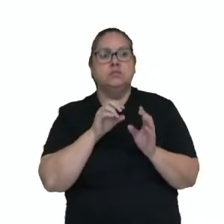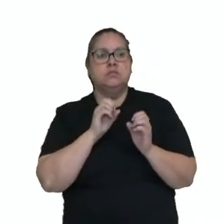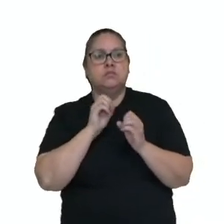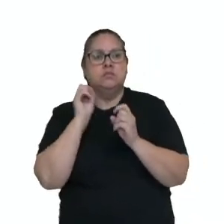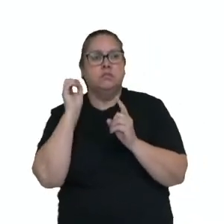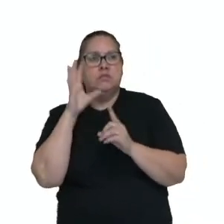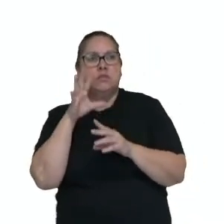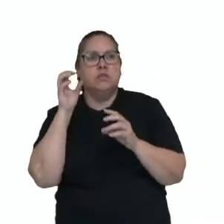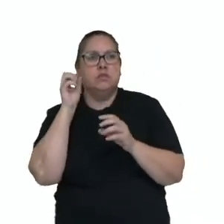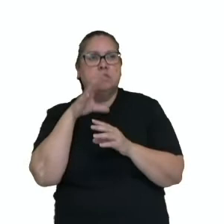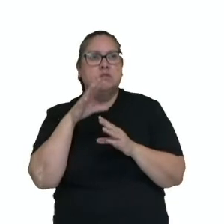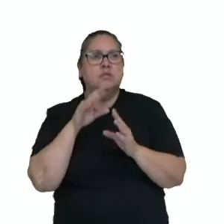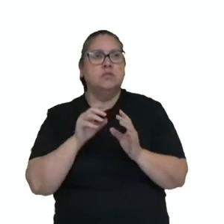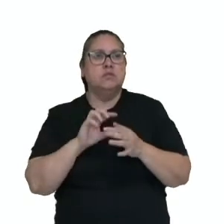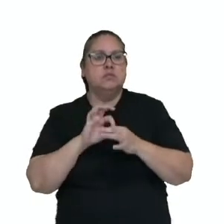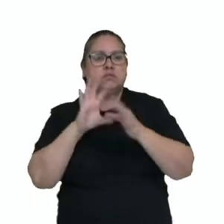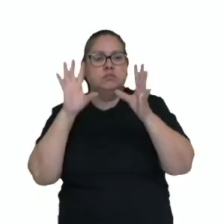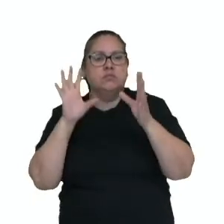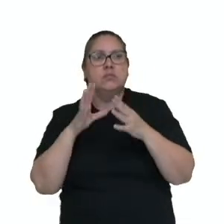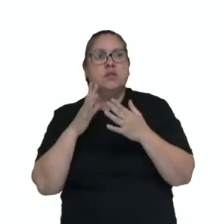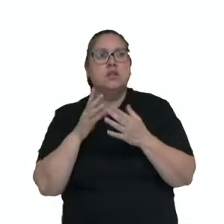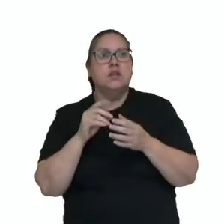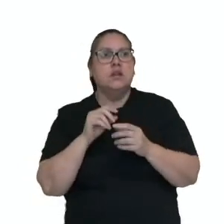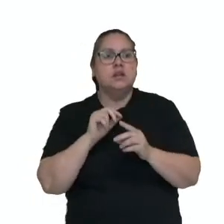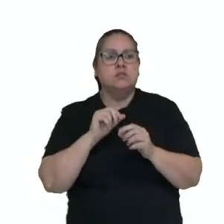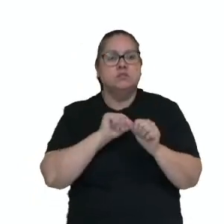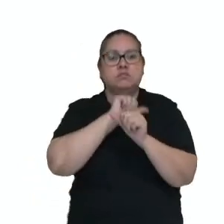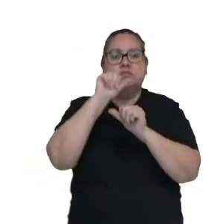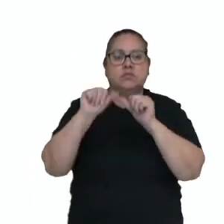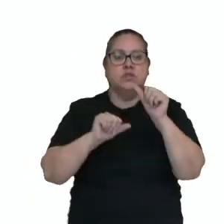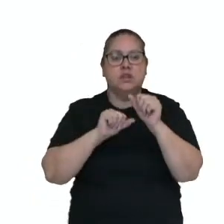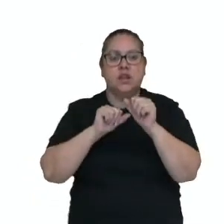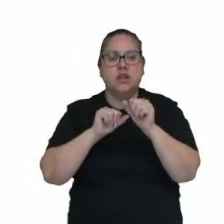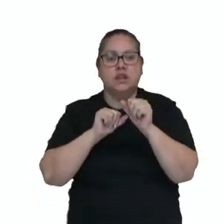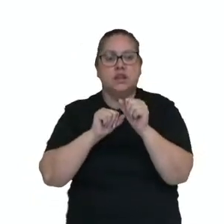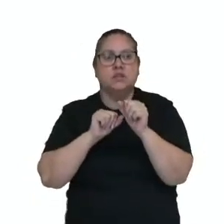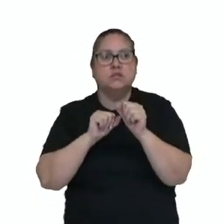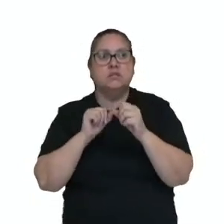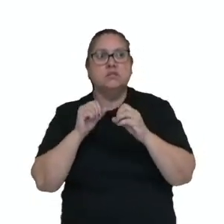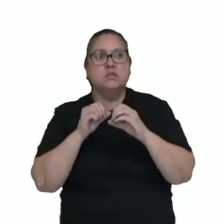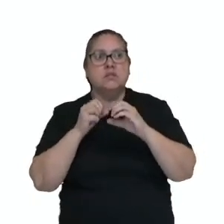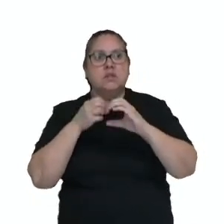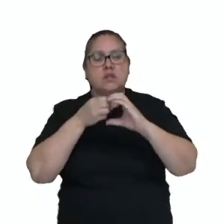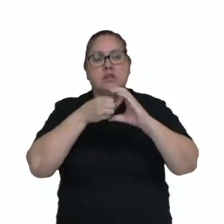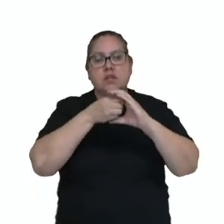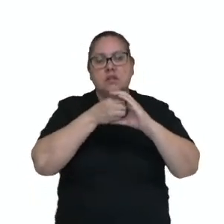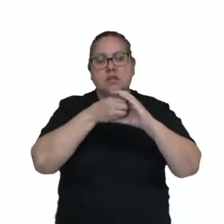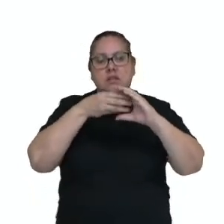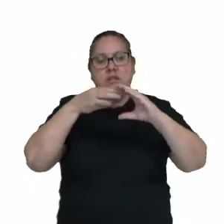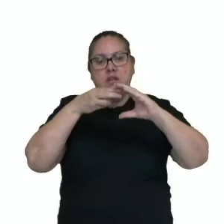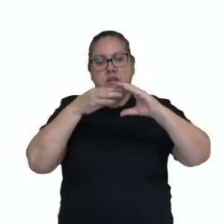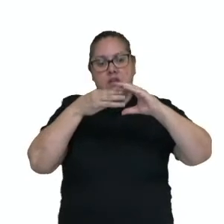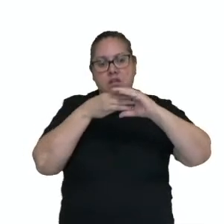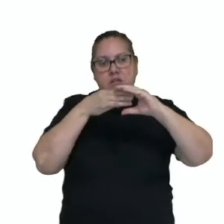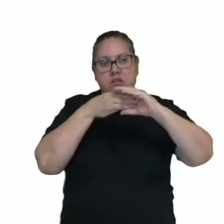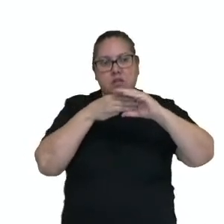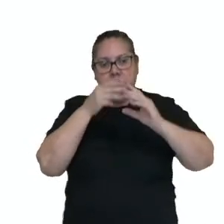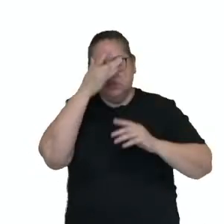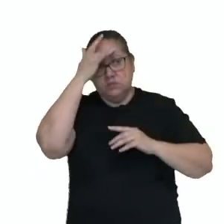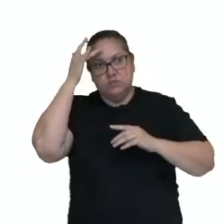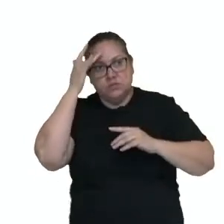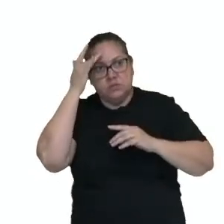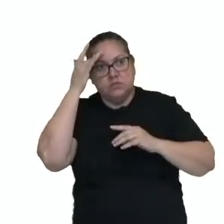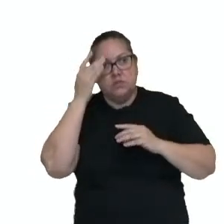esses elementos, que ela é capaz, né, de alterar as células dos seres vivos. E dependendo da quantidade